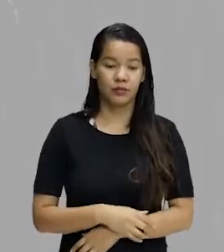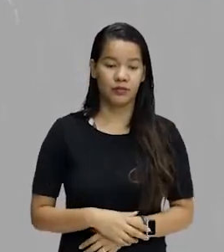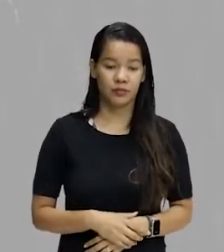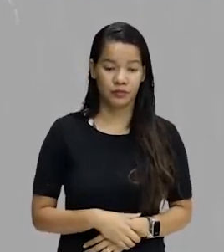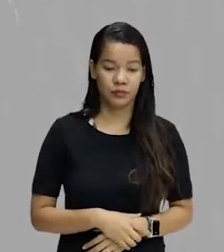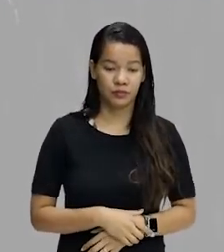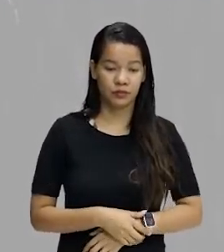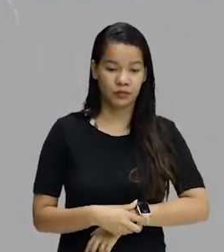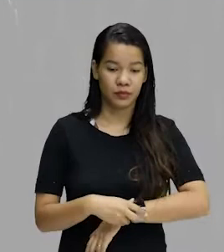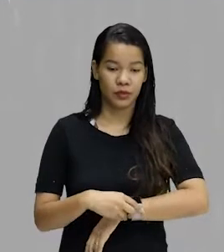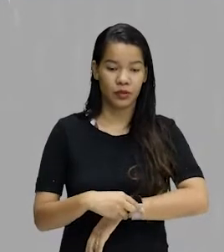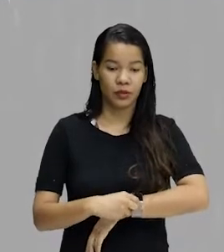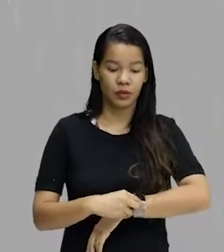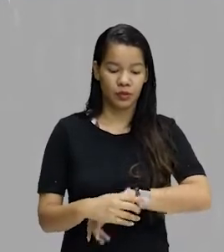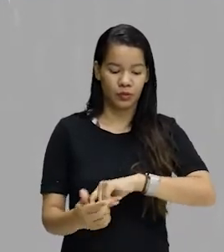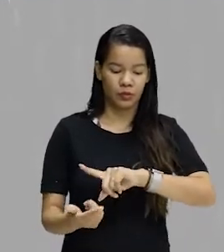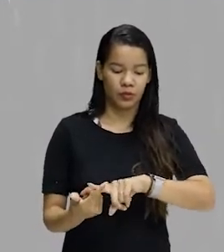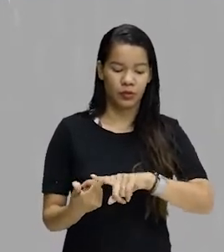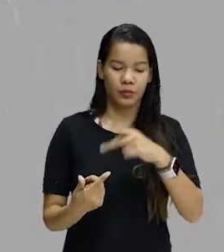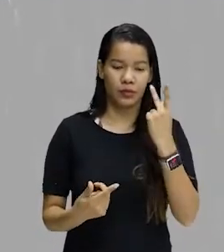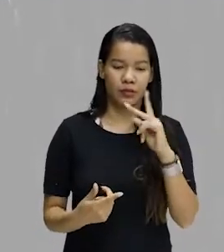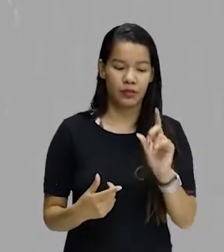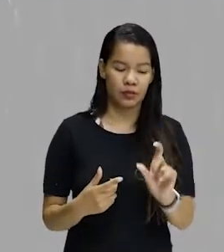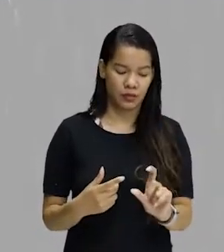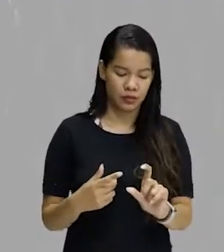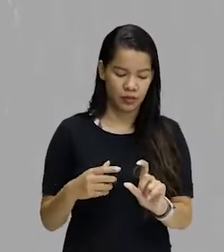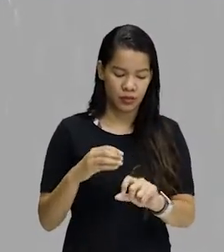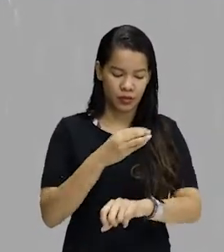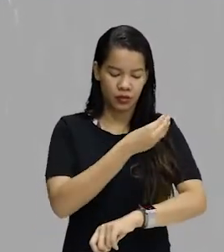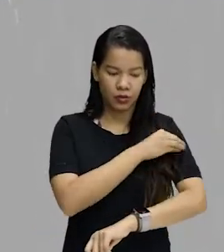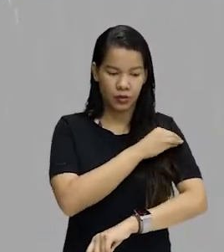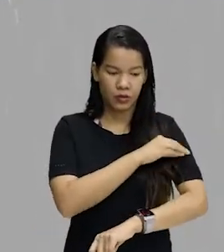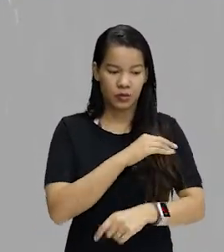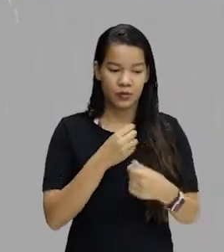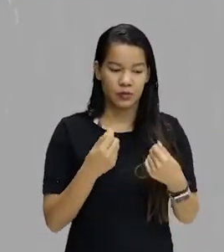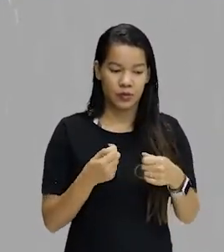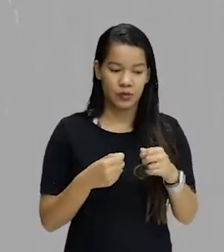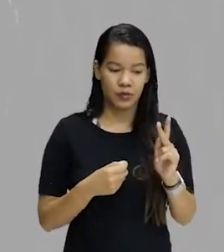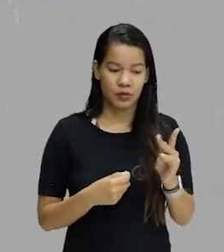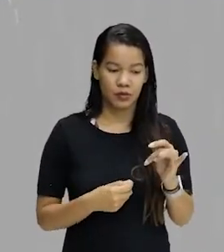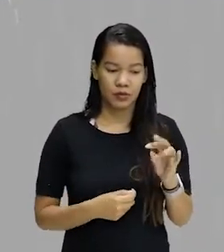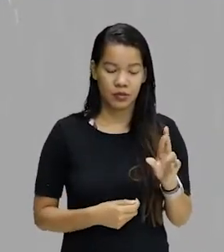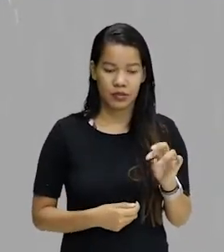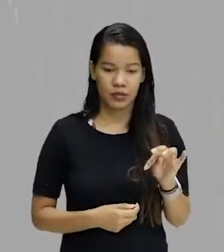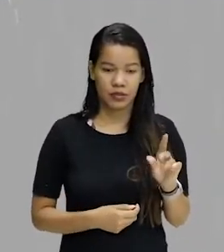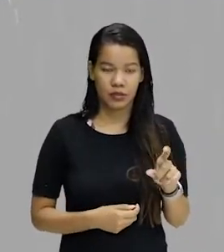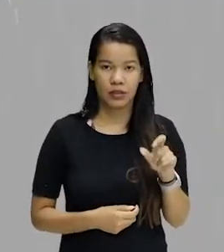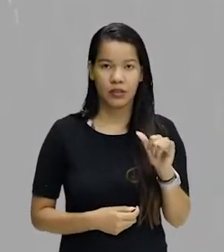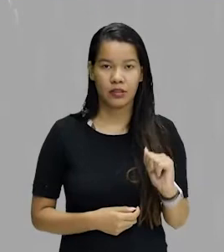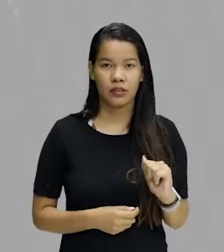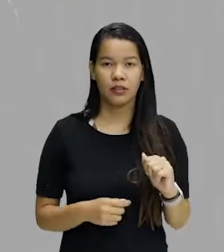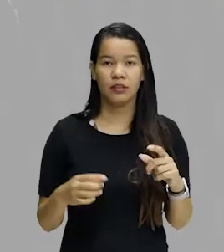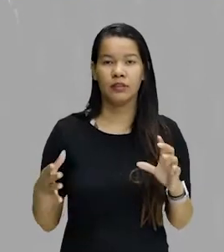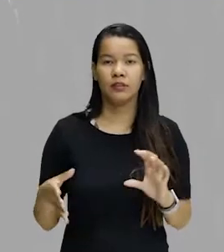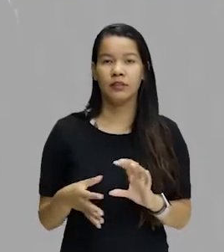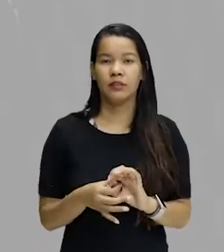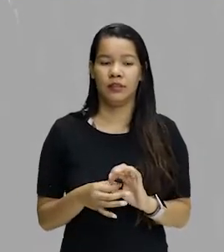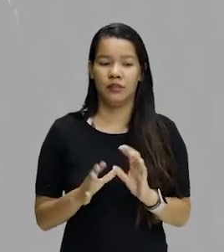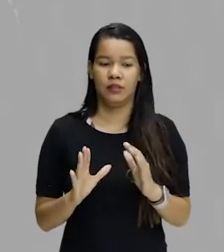álcool. Porque para ser álcool, eu preciso da hidroxila, OH, ligado diretamente ao